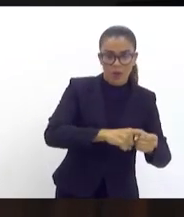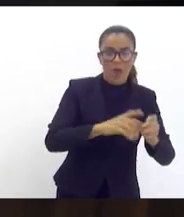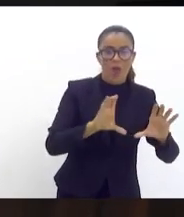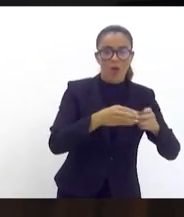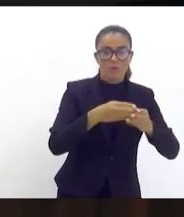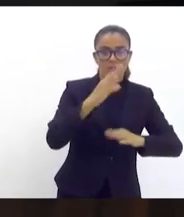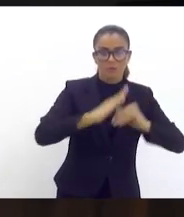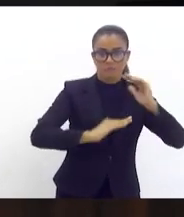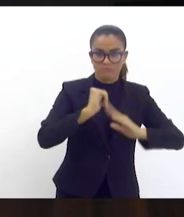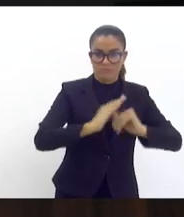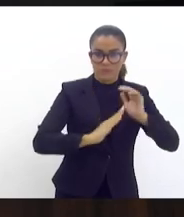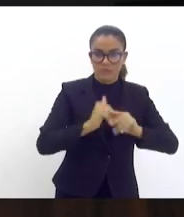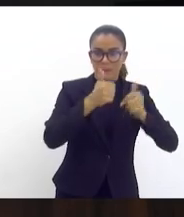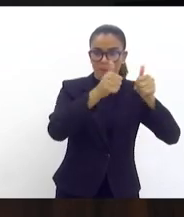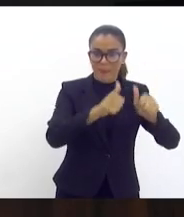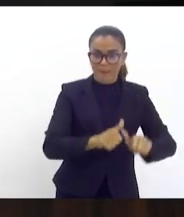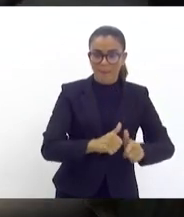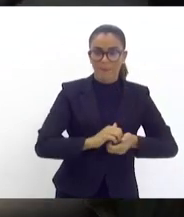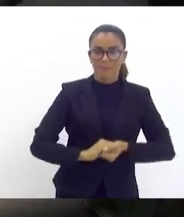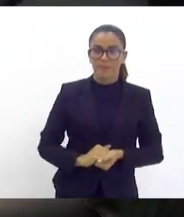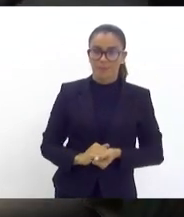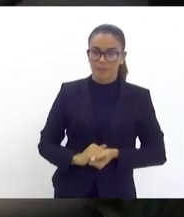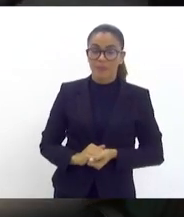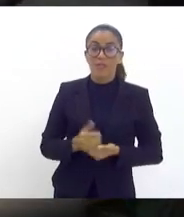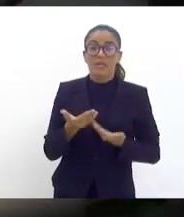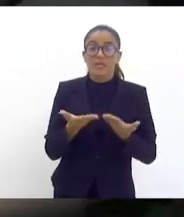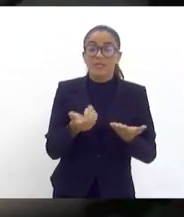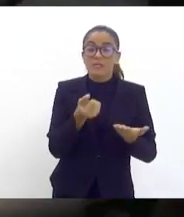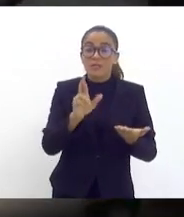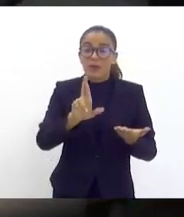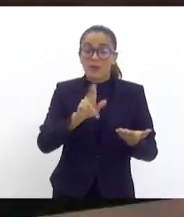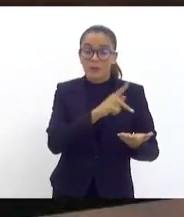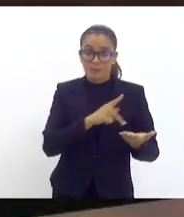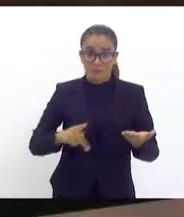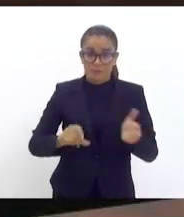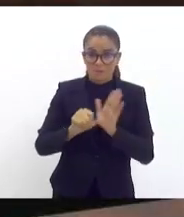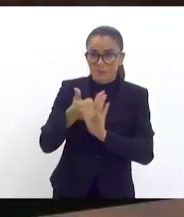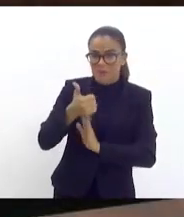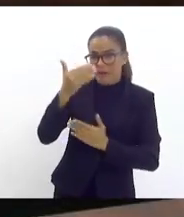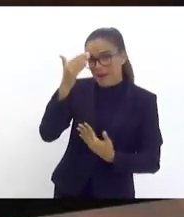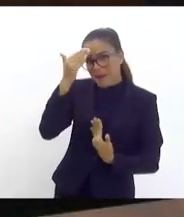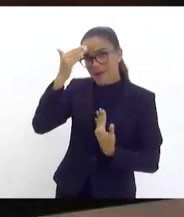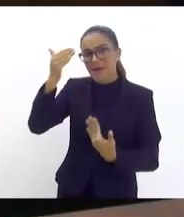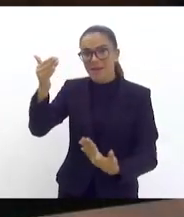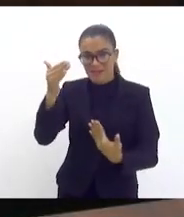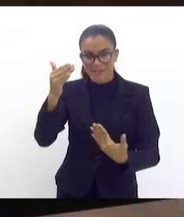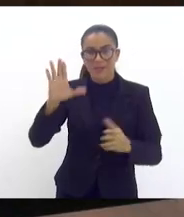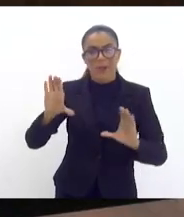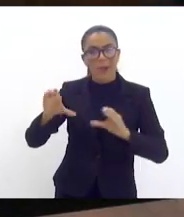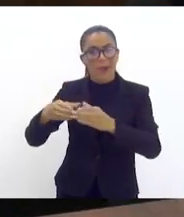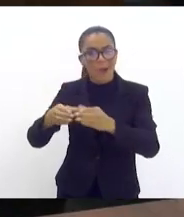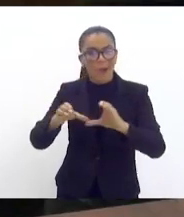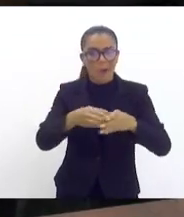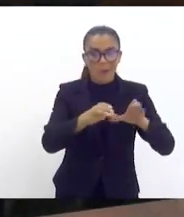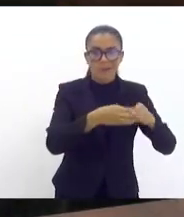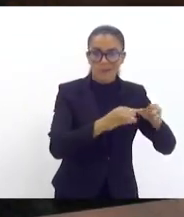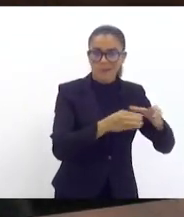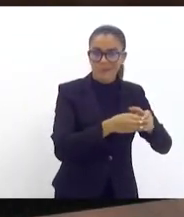técnicas. Por gentileza, deputado Vitor Júnior, autor presidente, do projeto. Primeiro, agradecer ao conjunto dessa